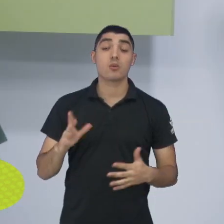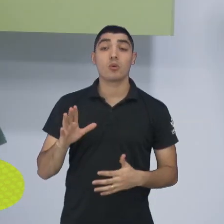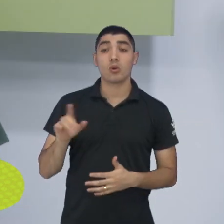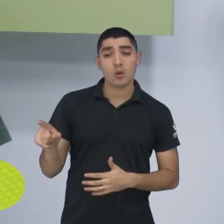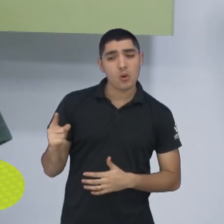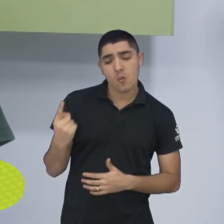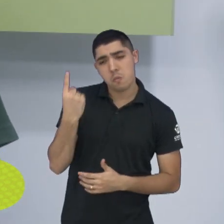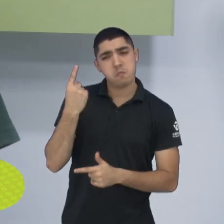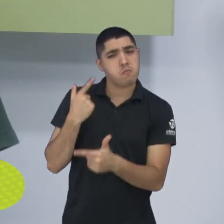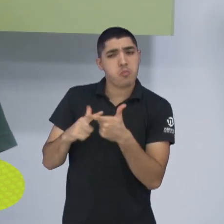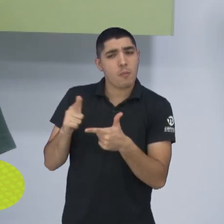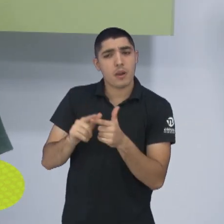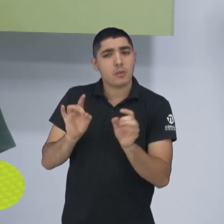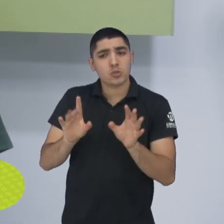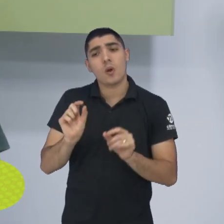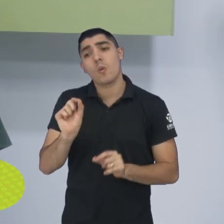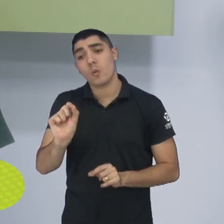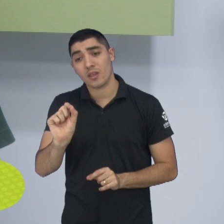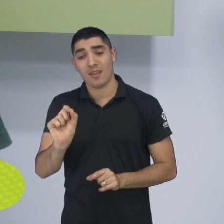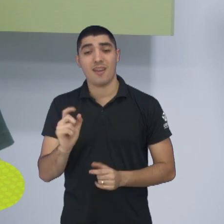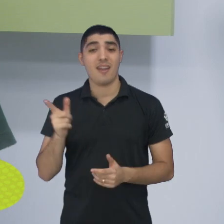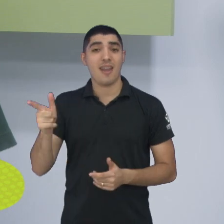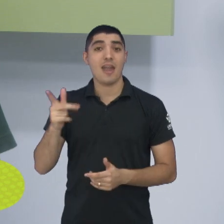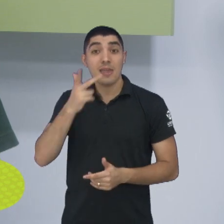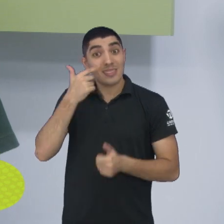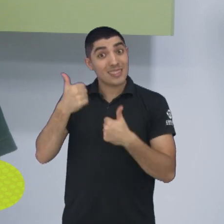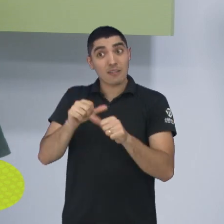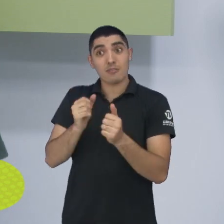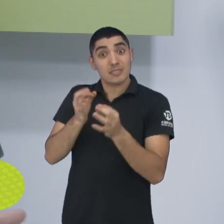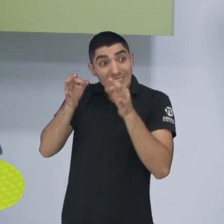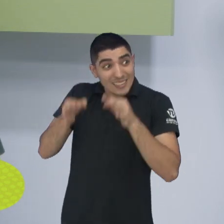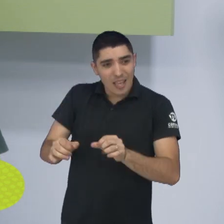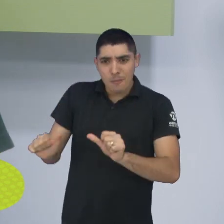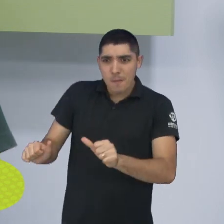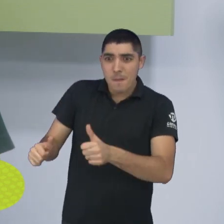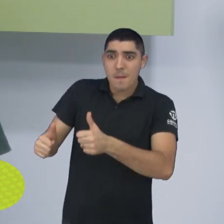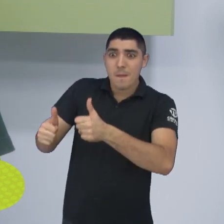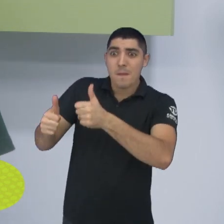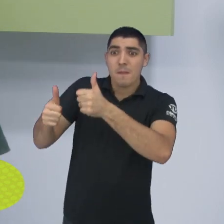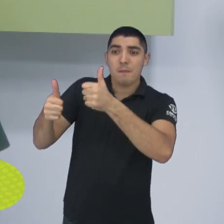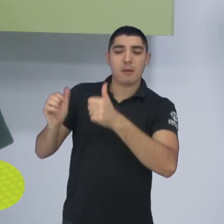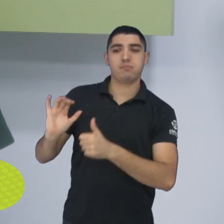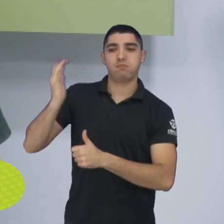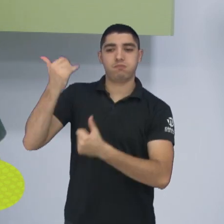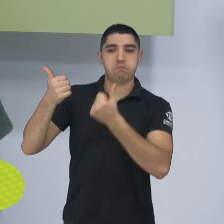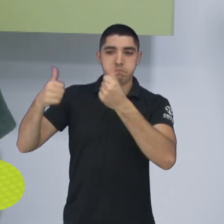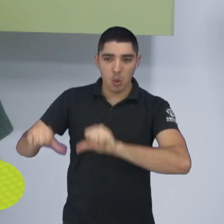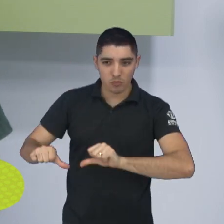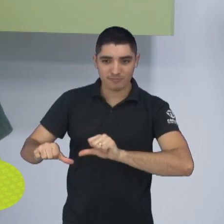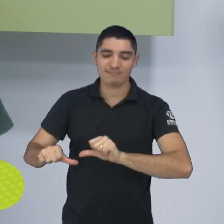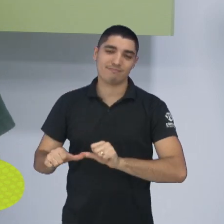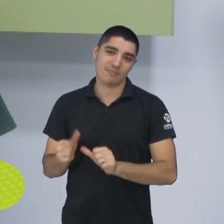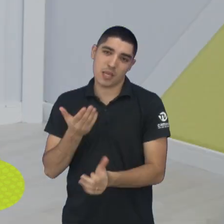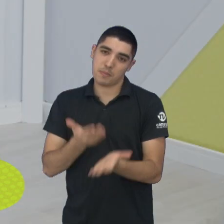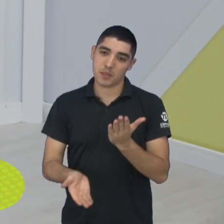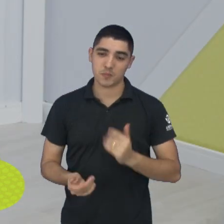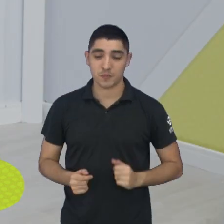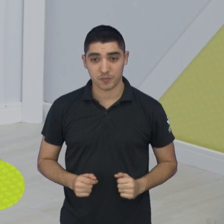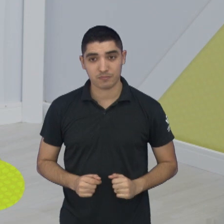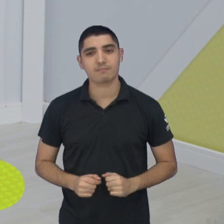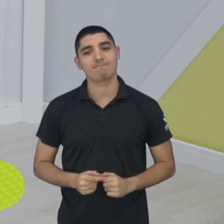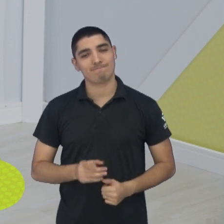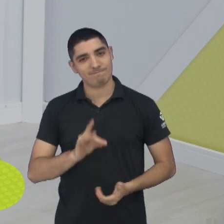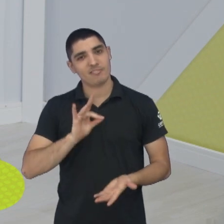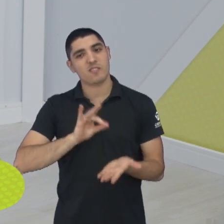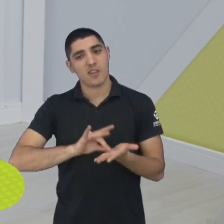verdade, dessa derrota para o São José que quebra essa sequência boa de vitórias aí, de invencibilidade do São José na Superliga. Pois é,